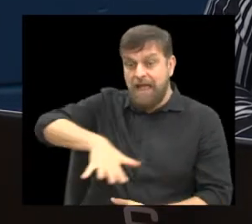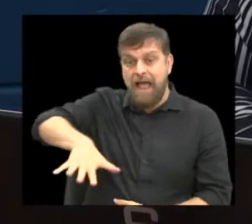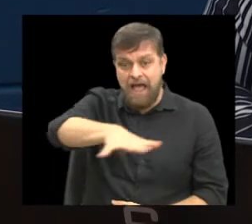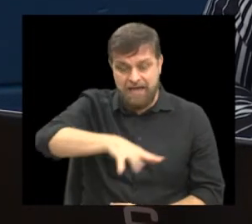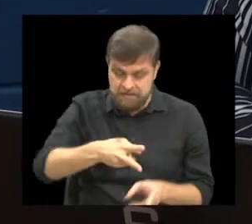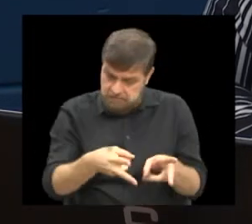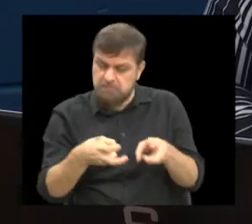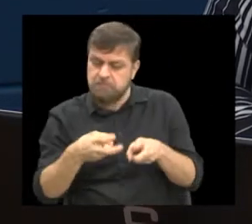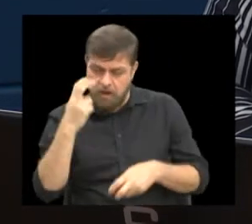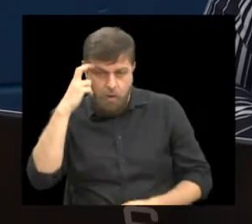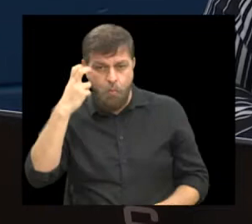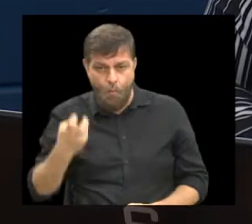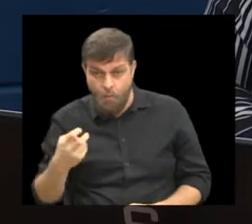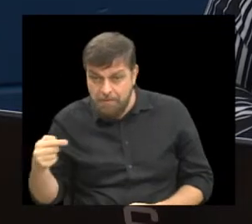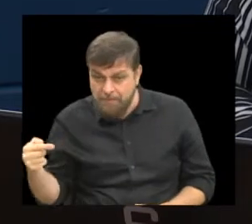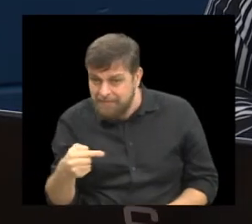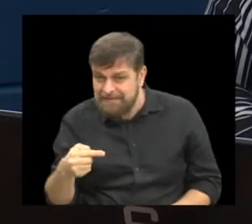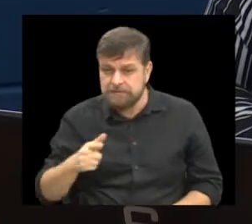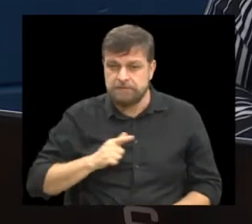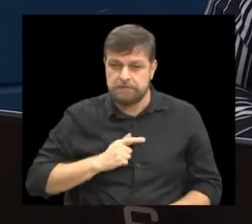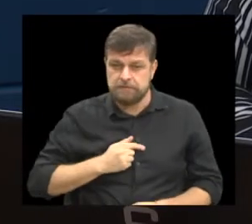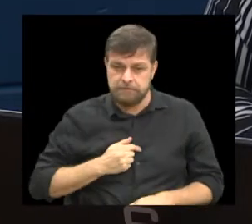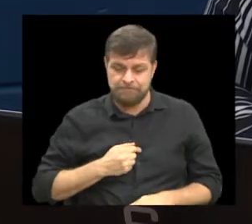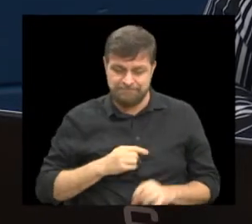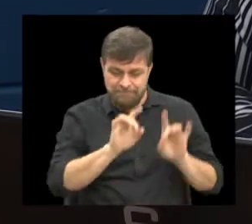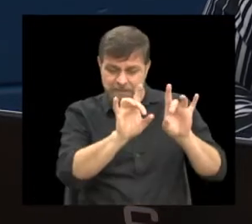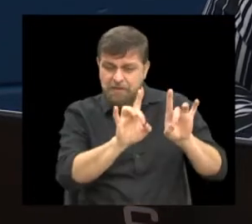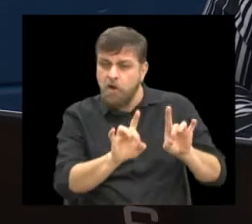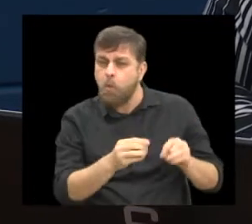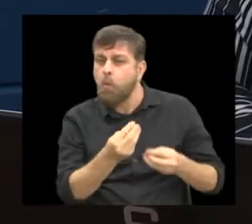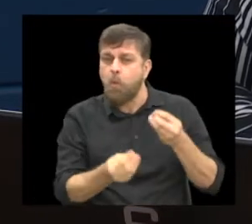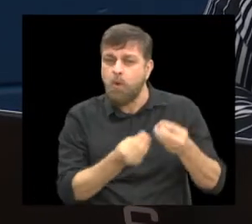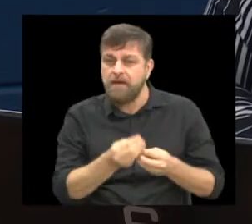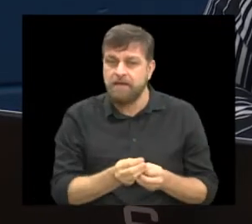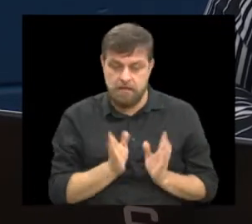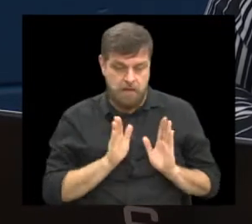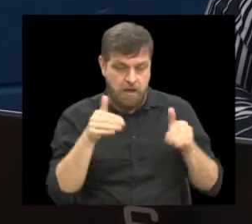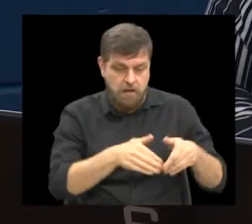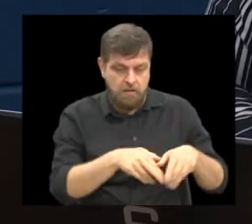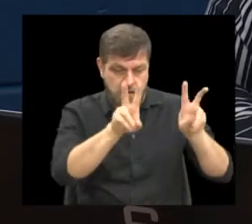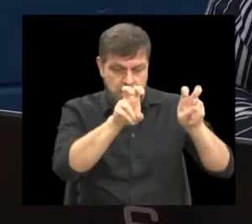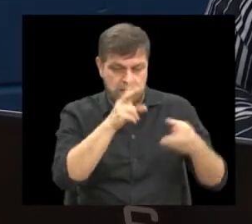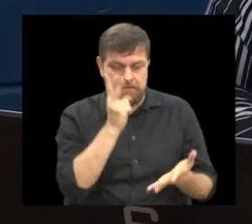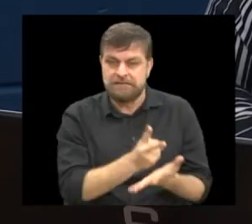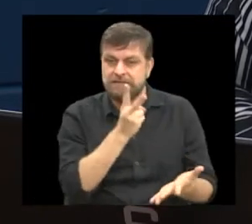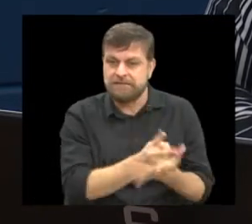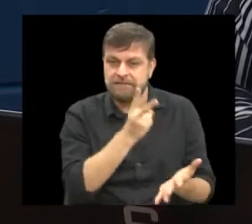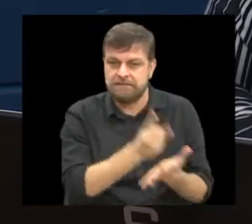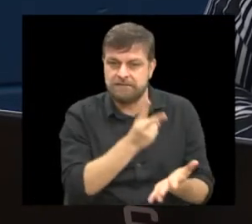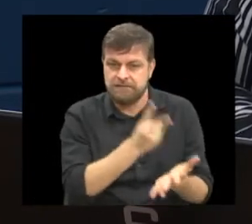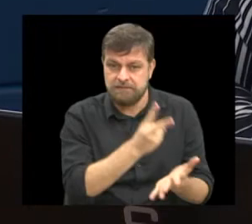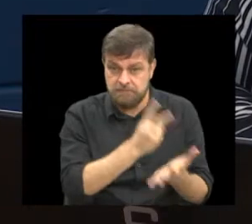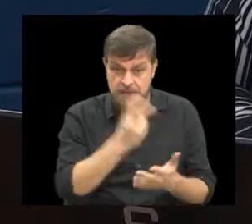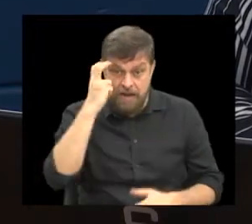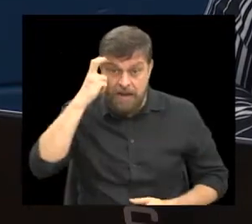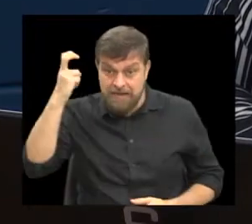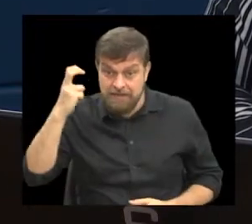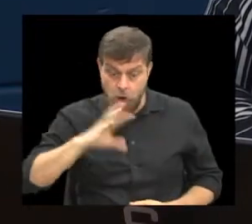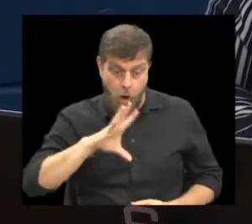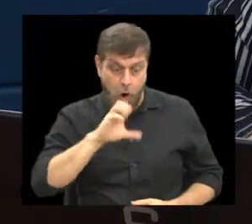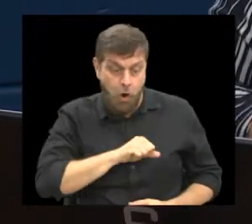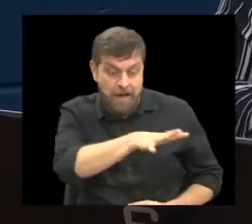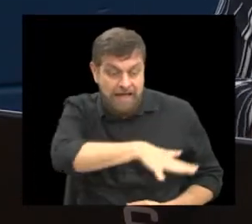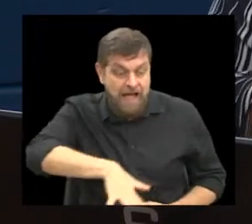mas normalmente o Asperger ele tem essa especificidade de gostar de um único assunto e ser extremamente inteligente nesse assunto.